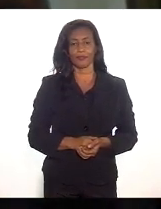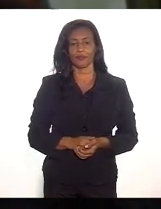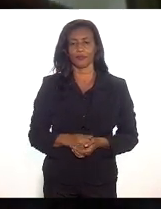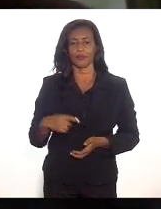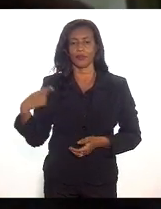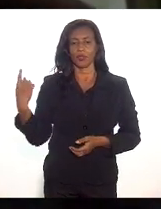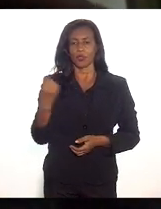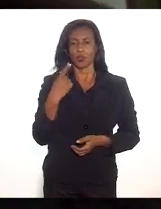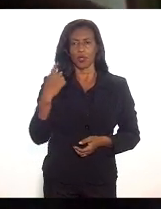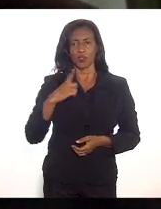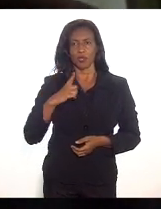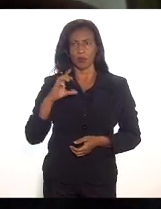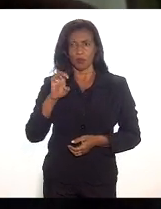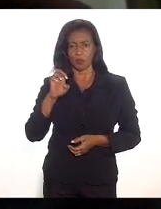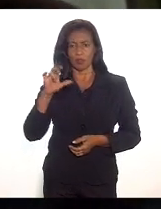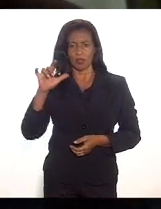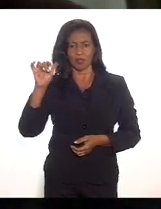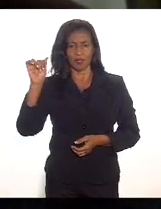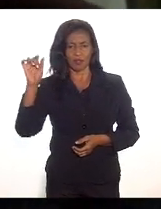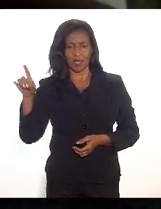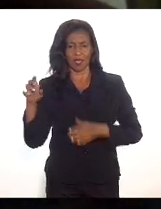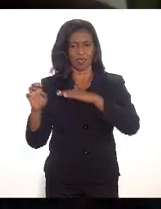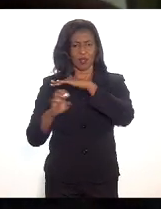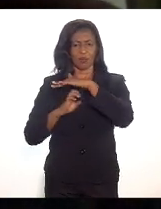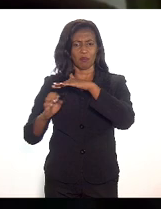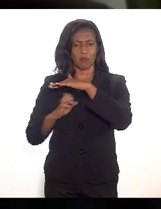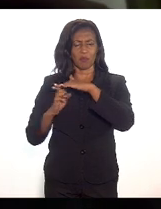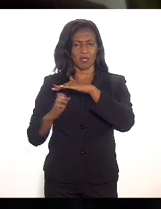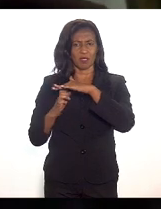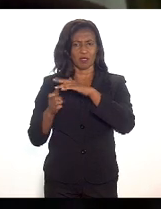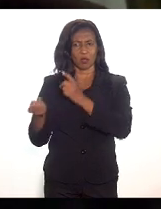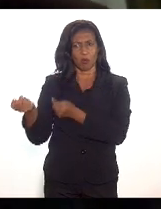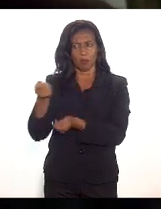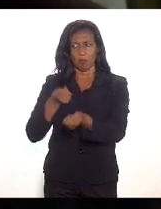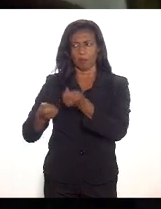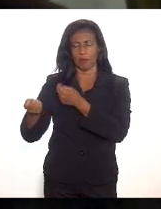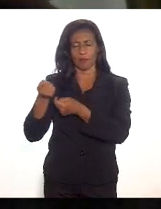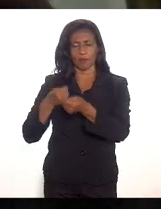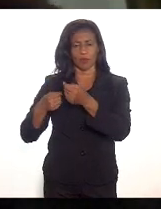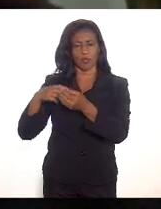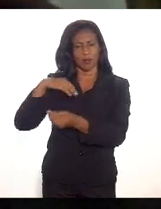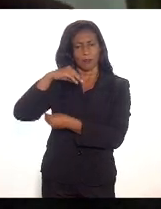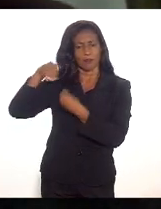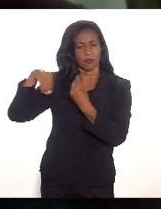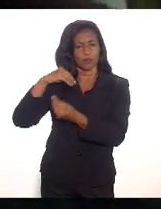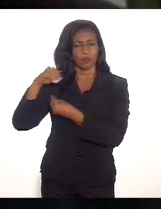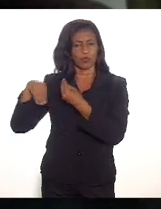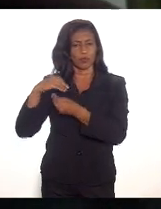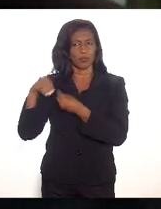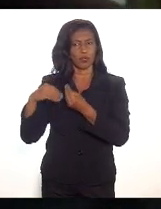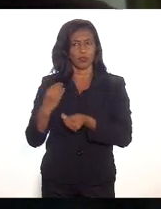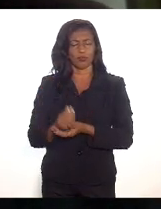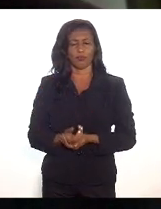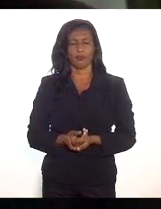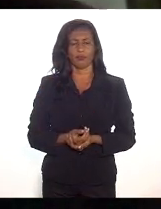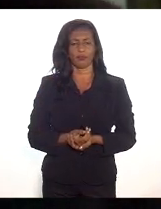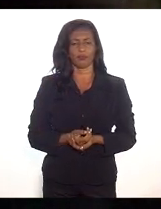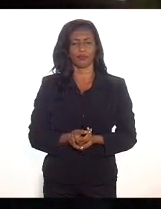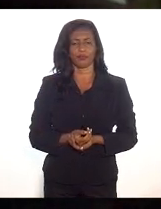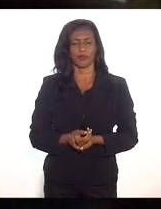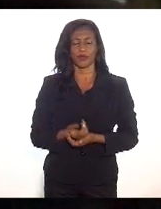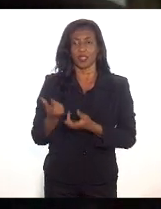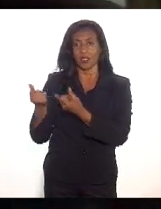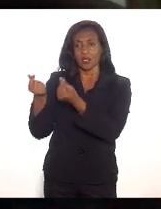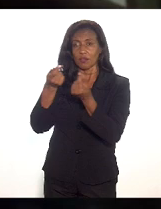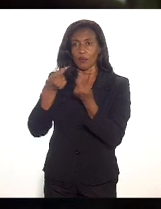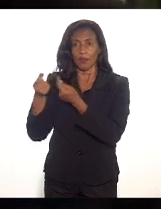temos na SEDAI, homem, uma empresa de economia mista. Tem várias empresas de economia mista aqui no Brasil que abriram seu capital